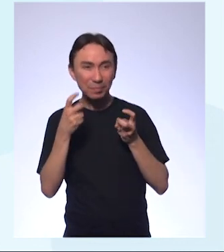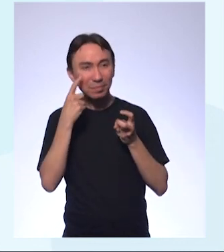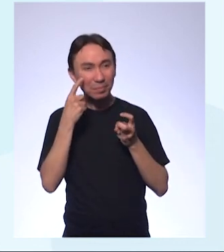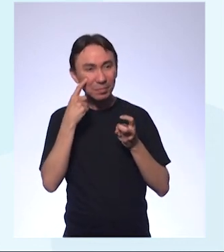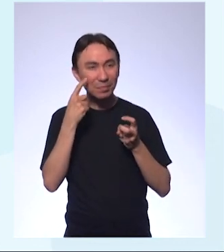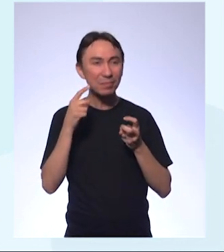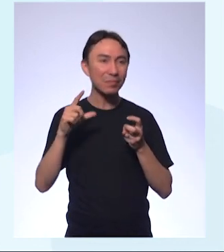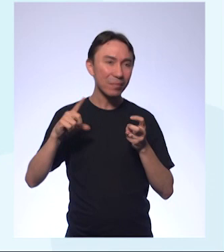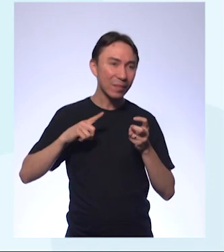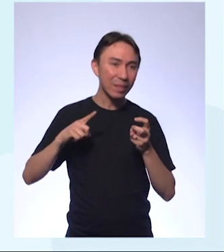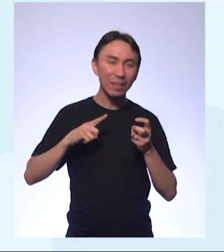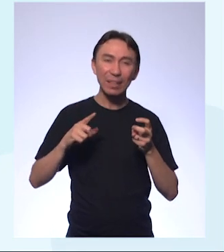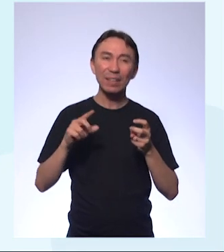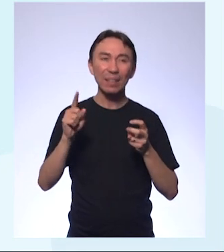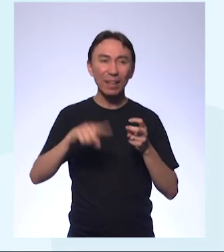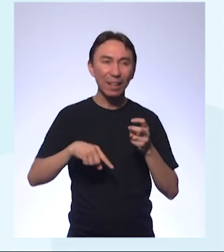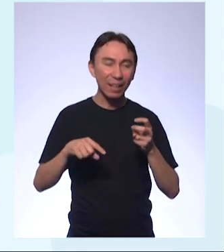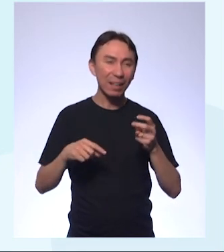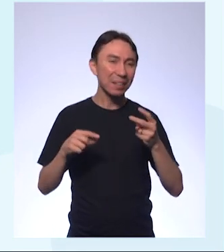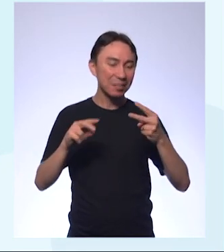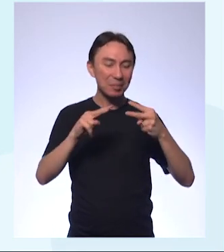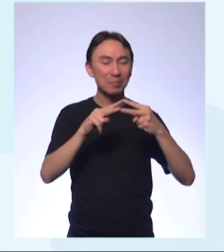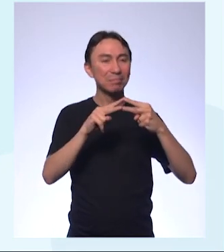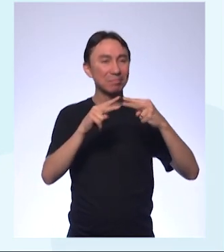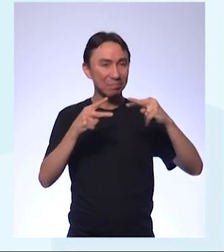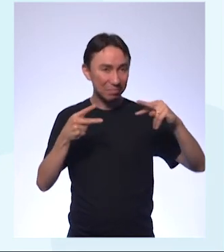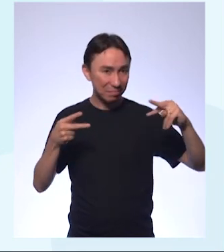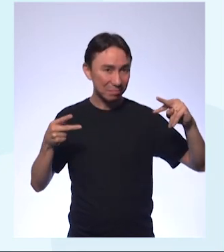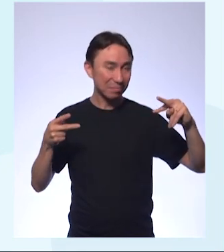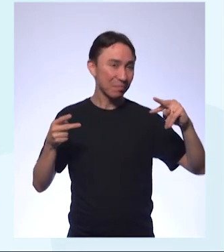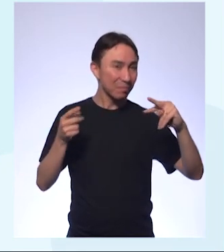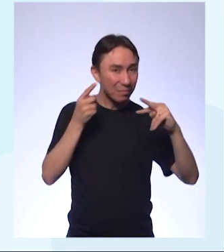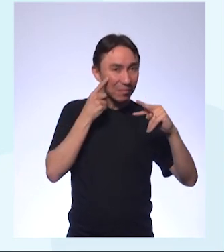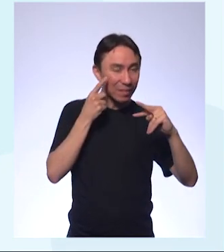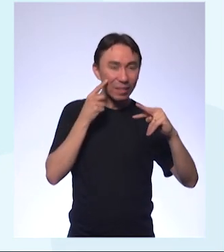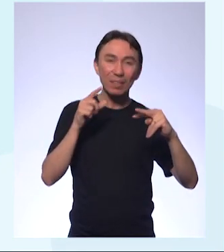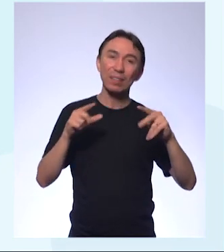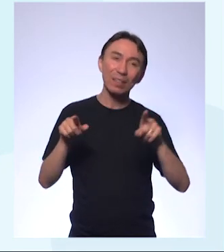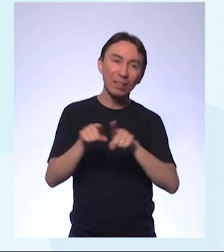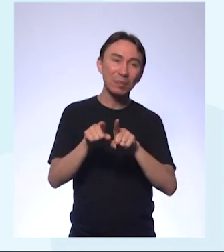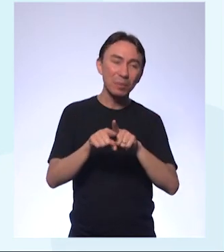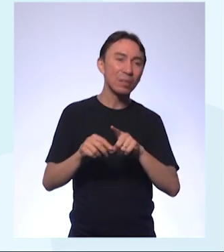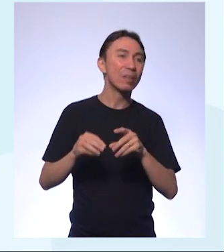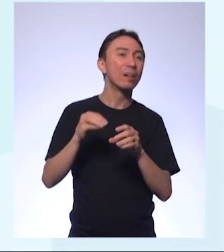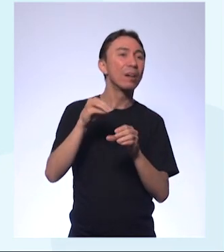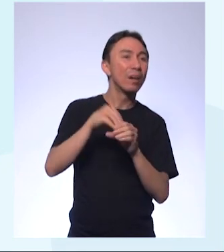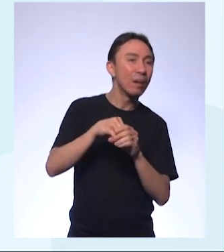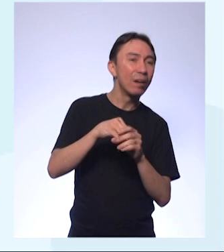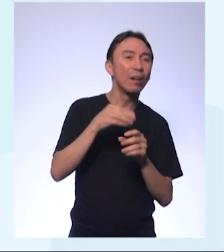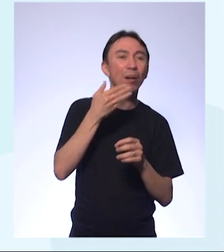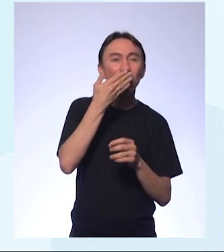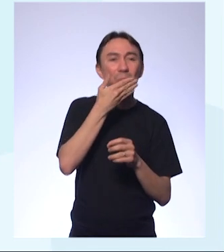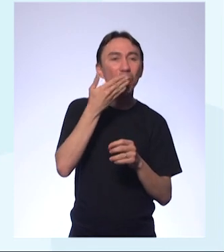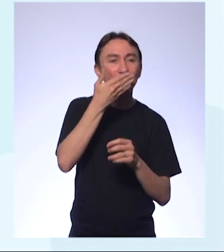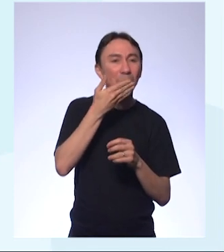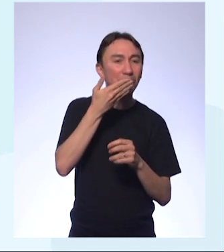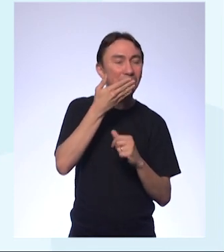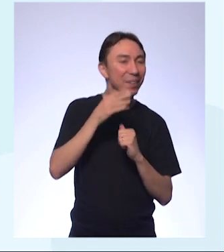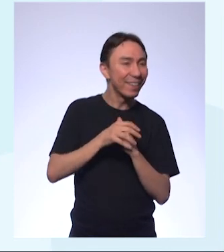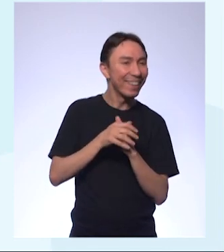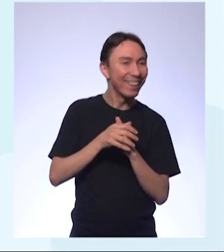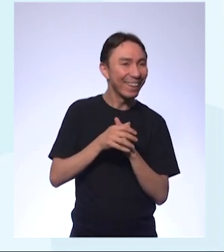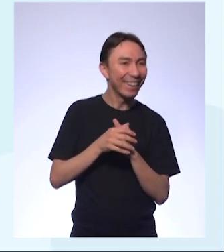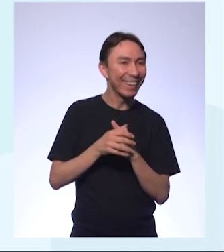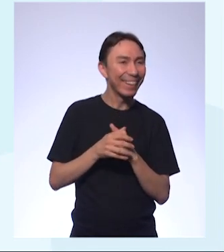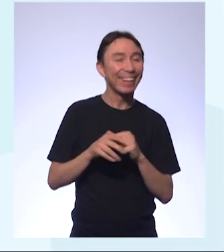formado pelo grupamento fosfato, por um grupamento, aí por um açúcar, né, no caso a desoxirribose, e aí